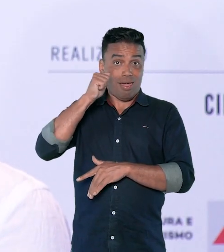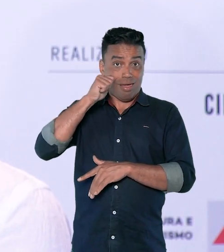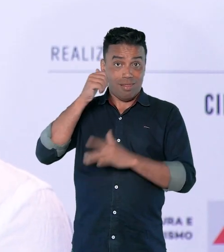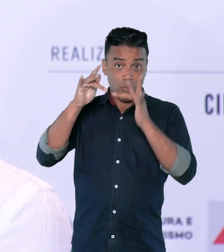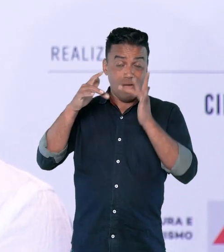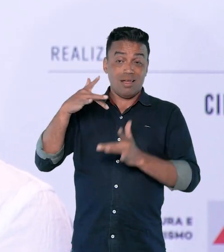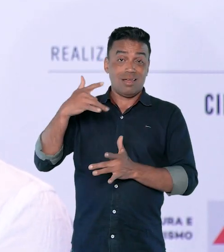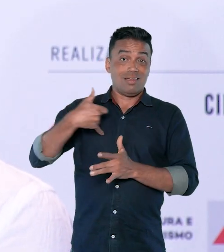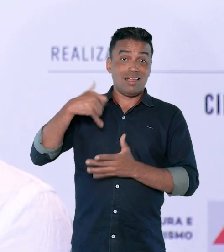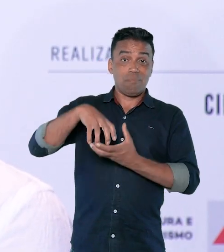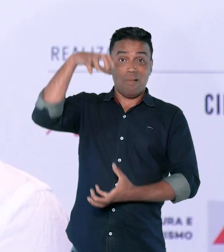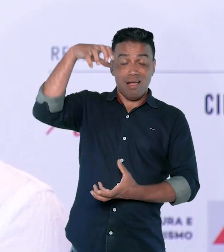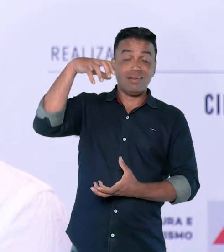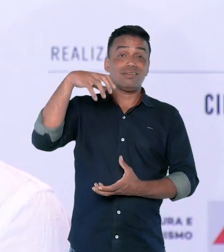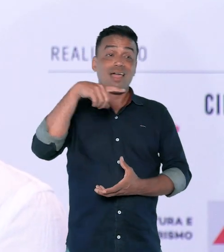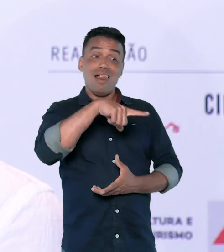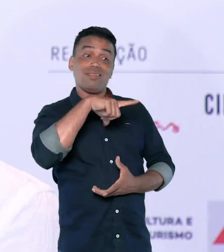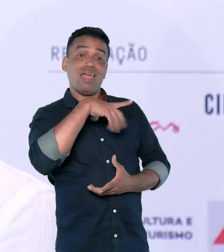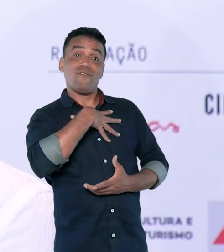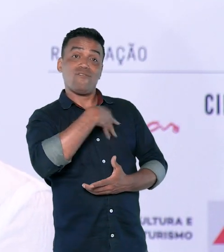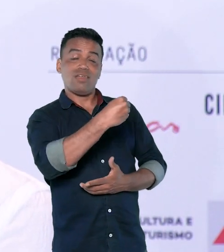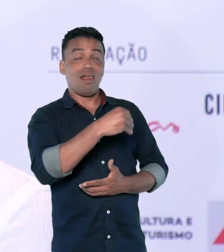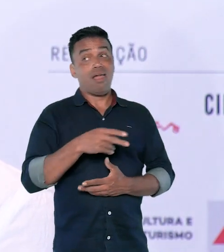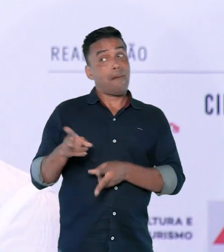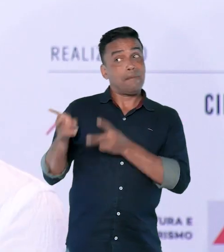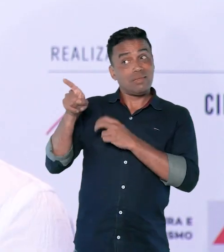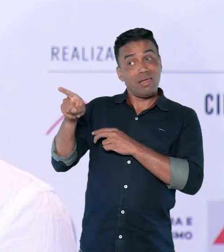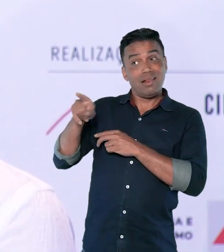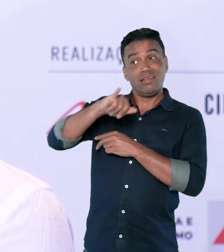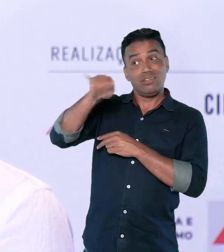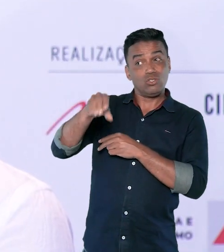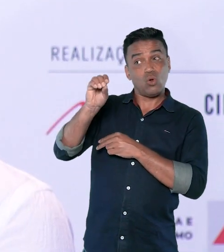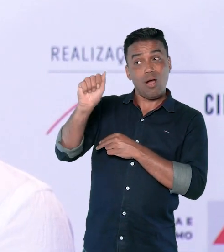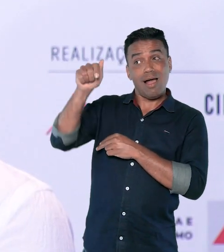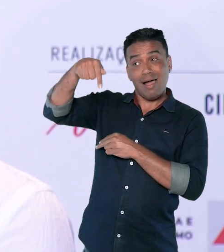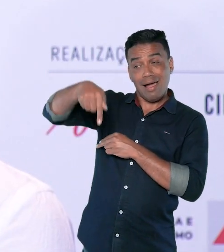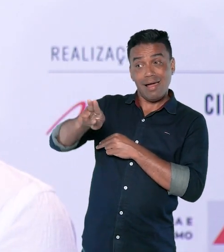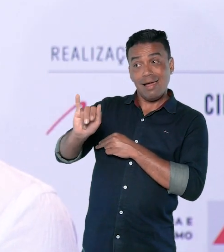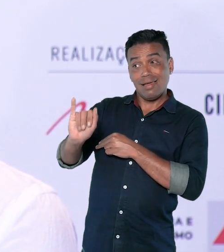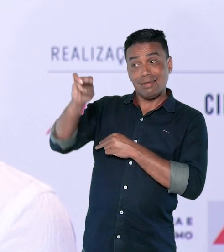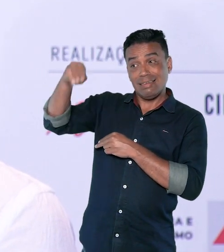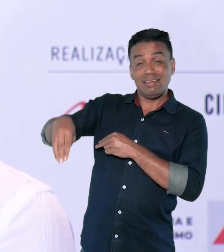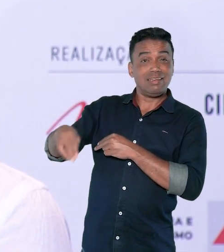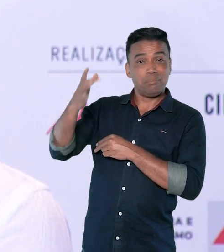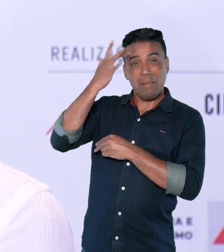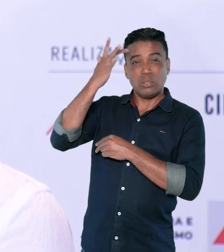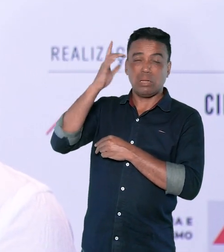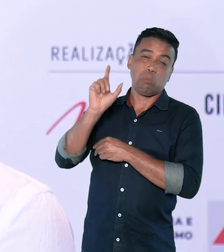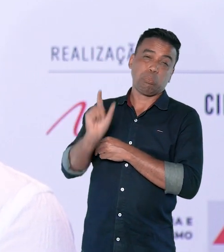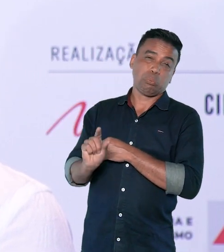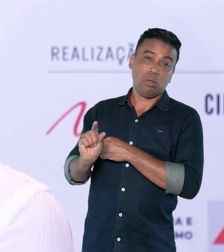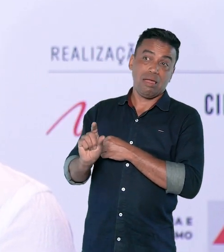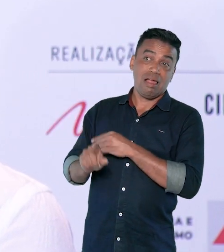filha, e logo ela percebe que o Joaquim ainda é muito imaturo, aí dá um pé nele, e aí ele se envolve